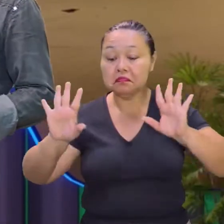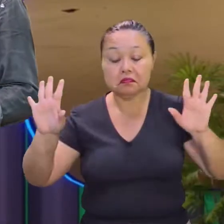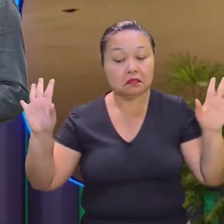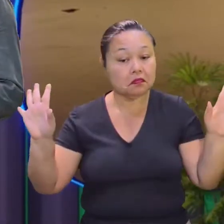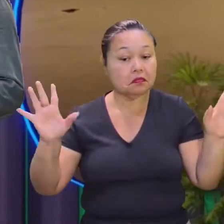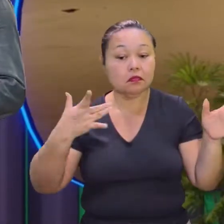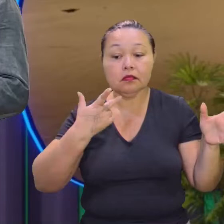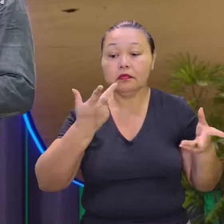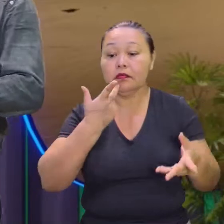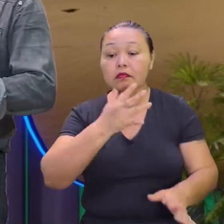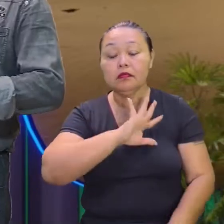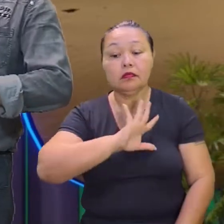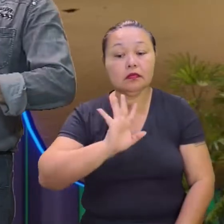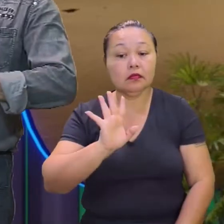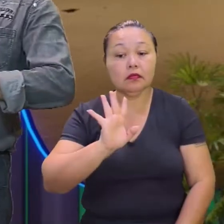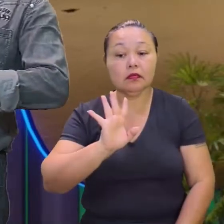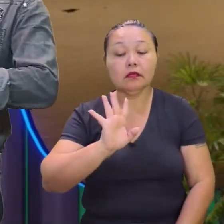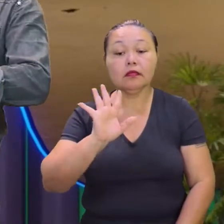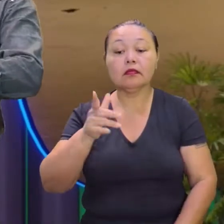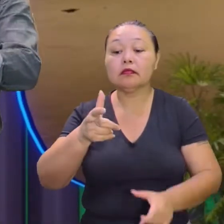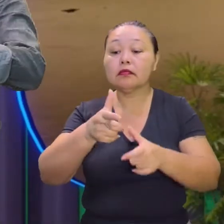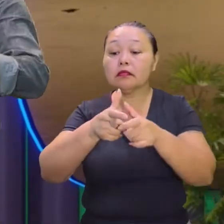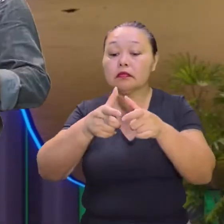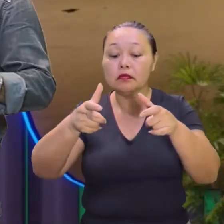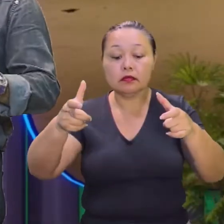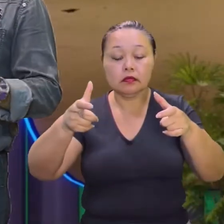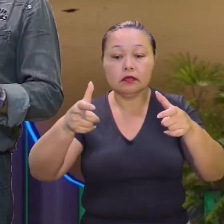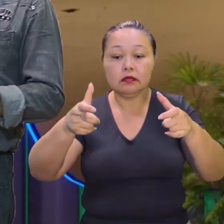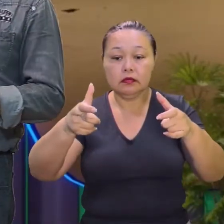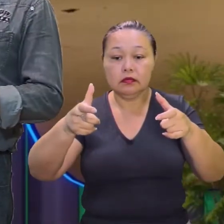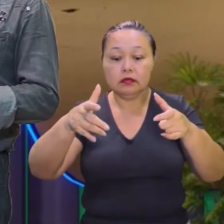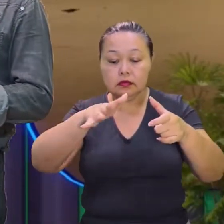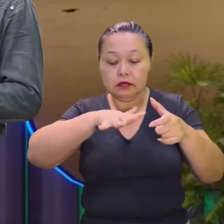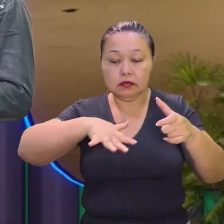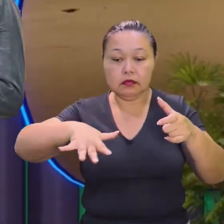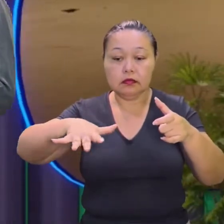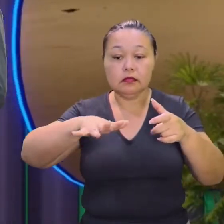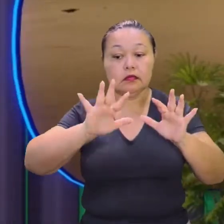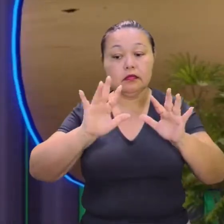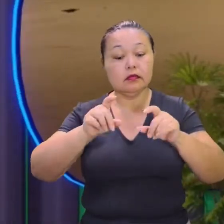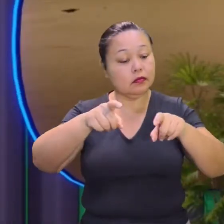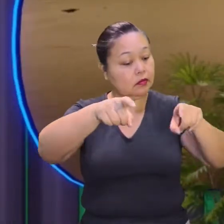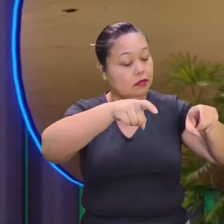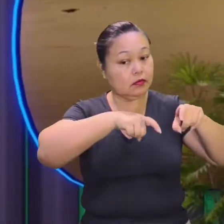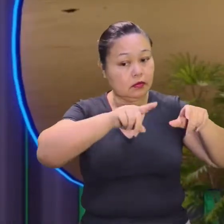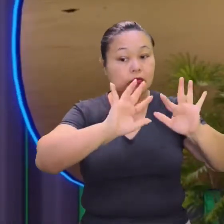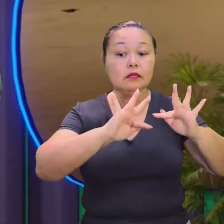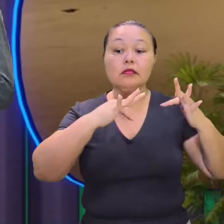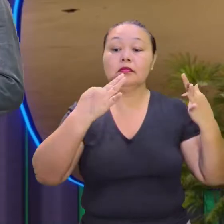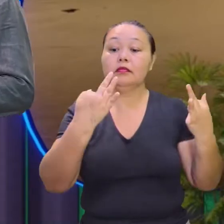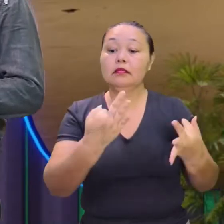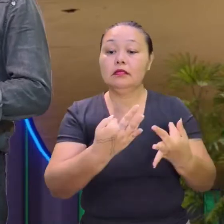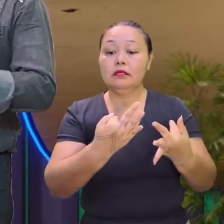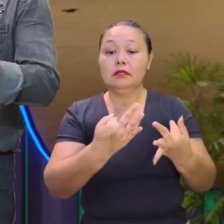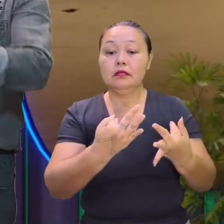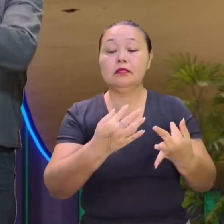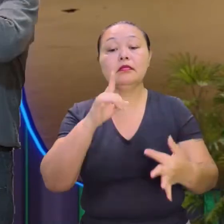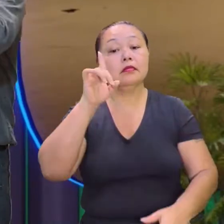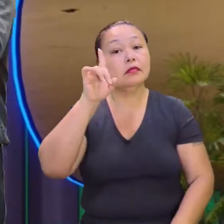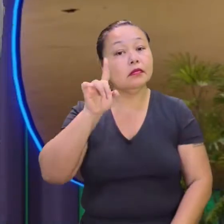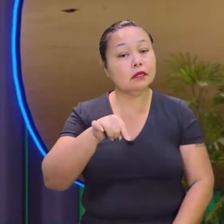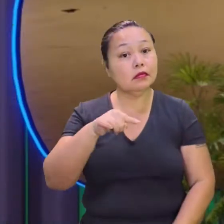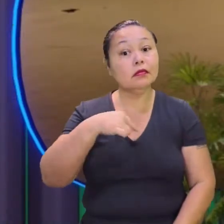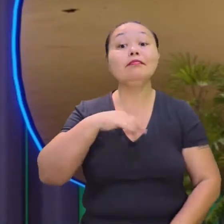E só falar que a maioria da agricultura familiar